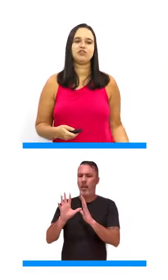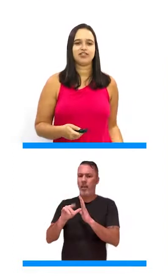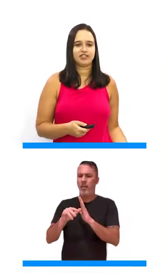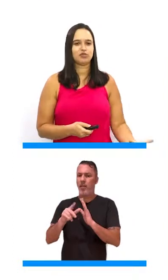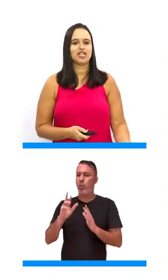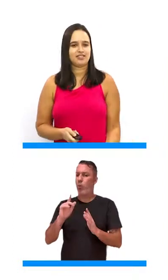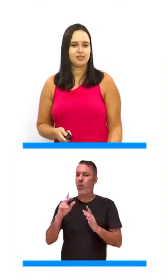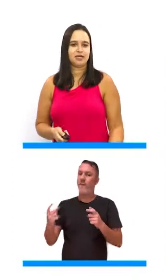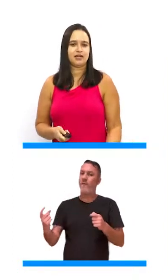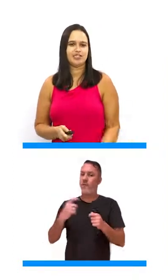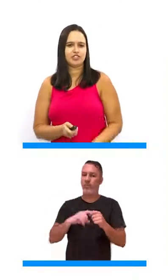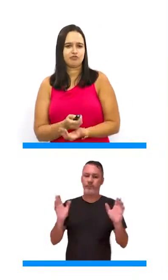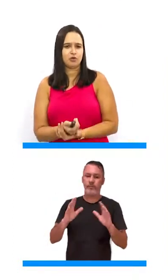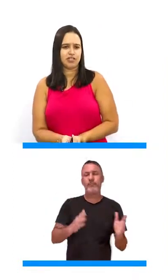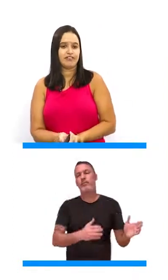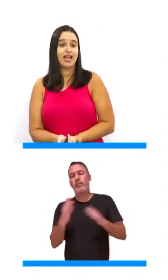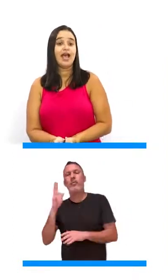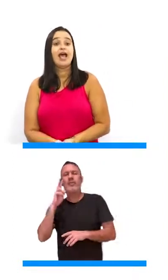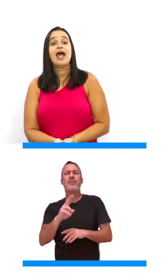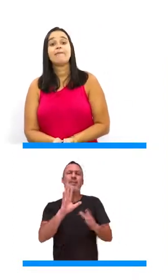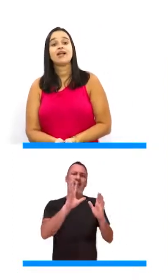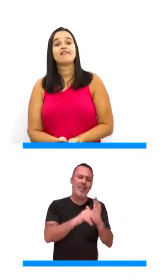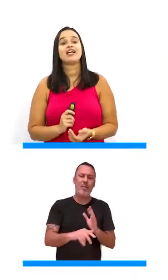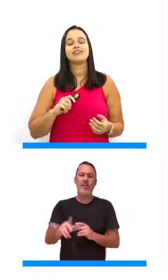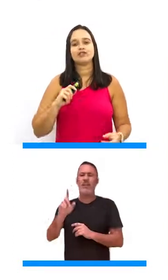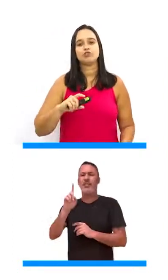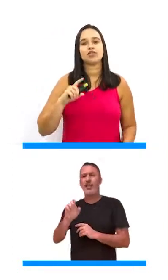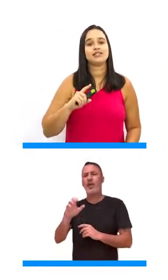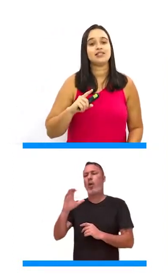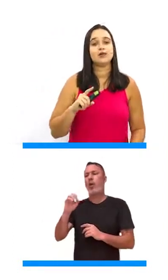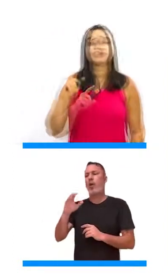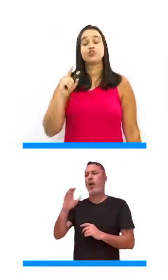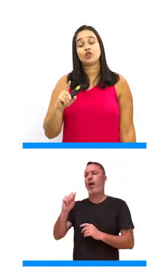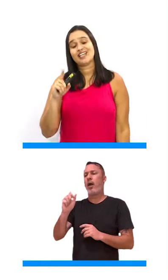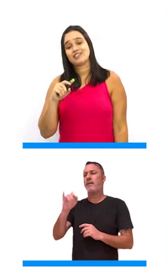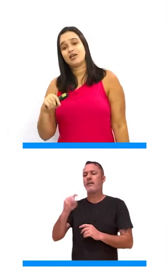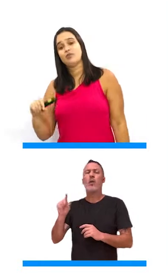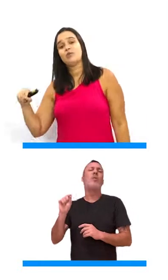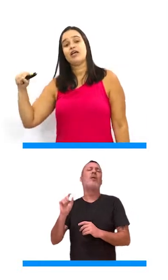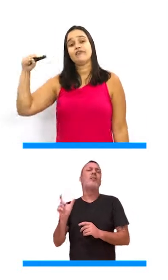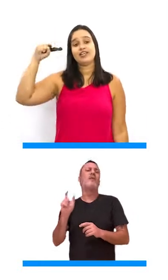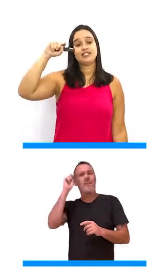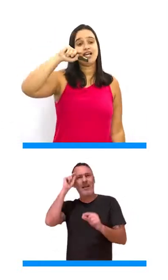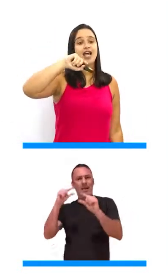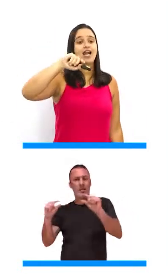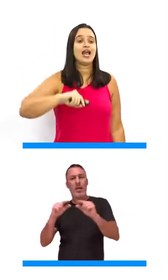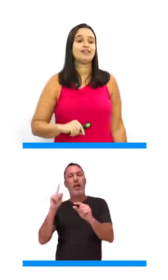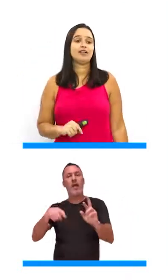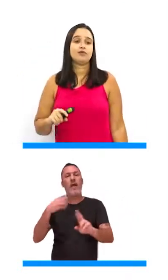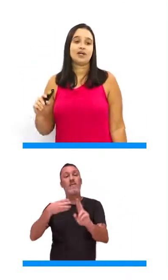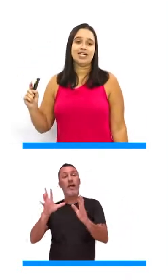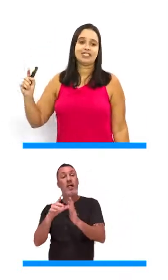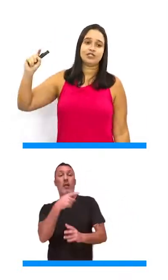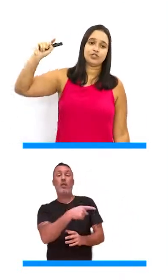não deveria voltar sempre, né? Mas a gente vai observar a palavra ladrão de ocasião. De ocasião é uma referência a